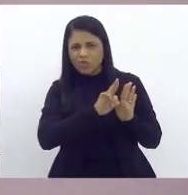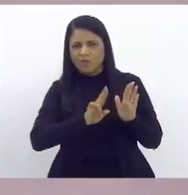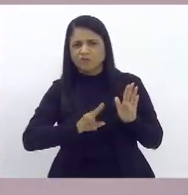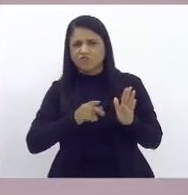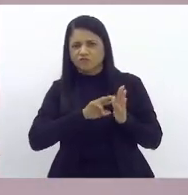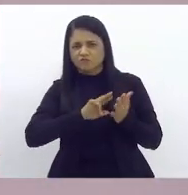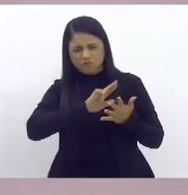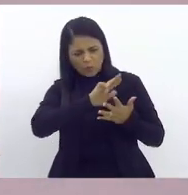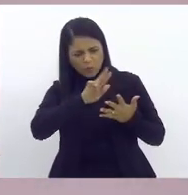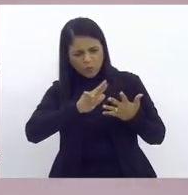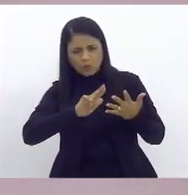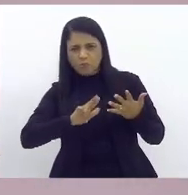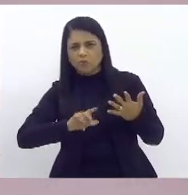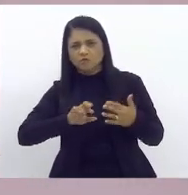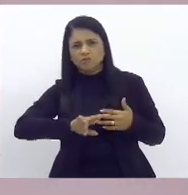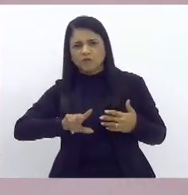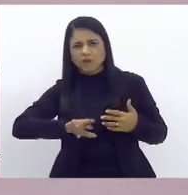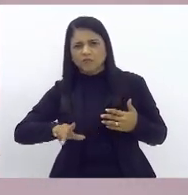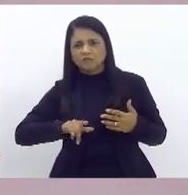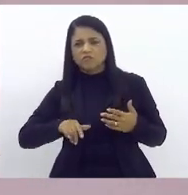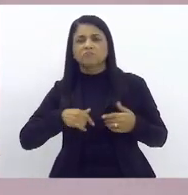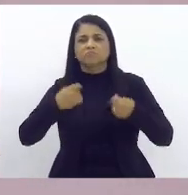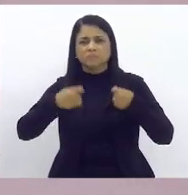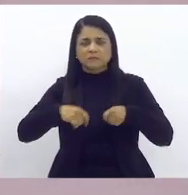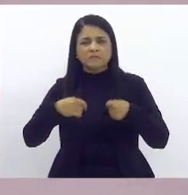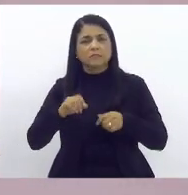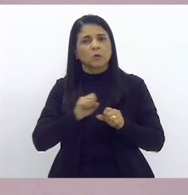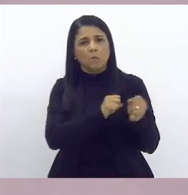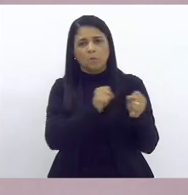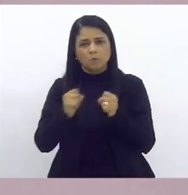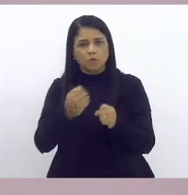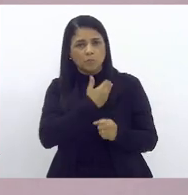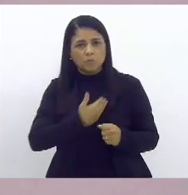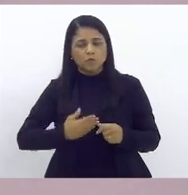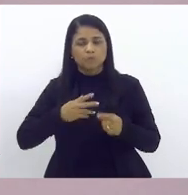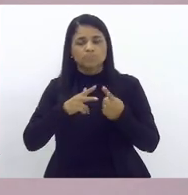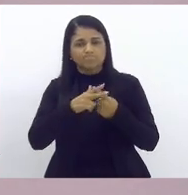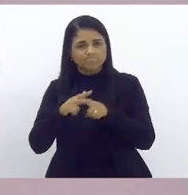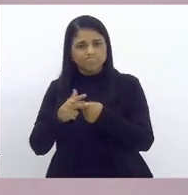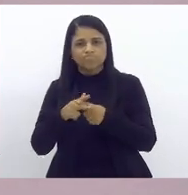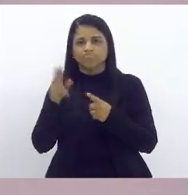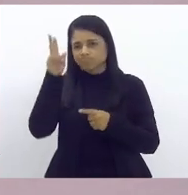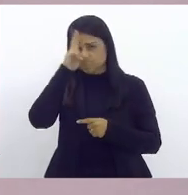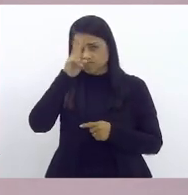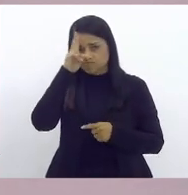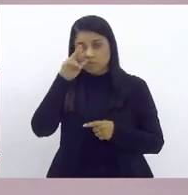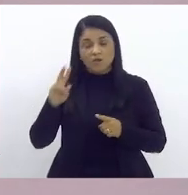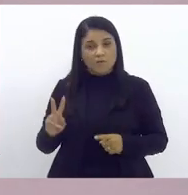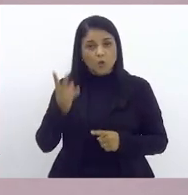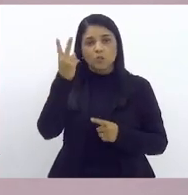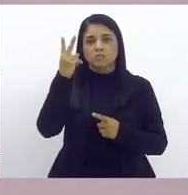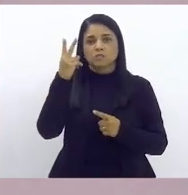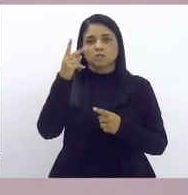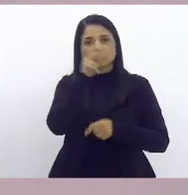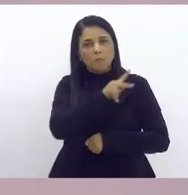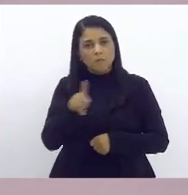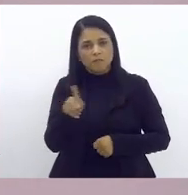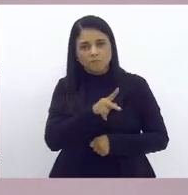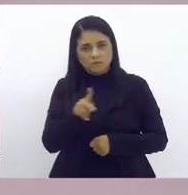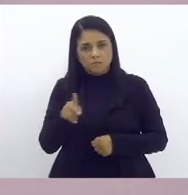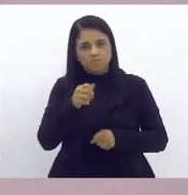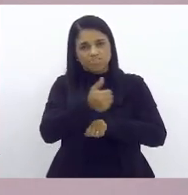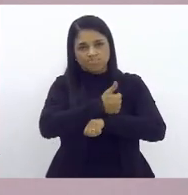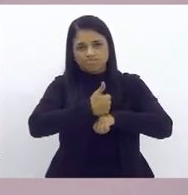precisa que o poder público ali faça essas reparações históricas e comece valorizando as